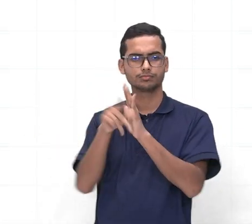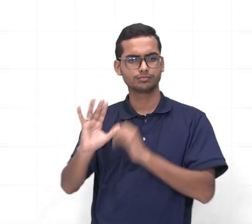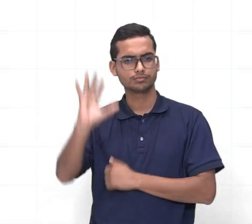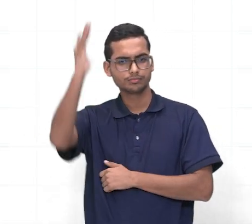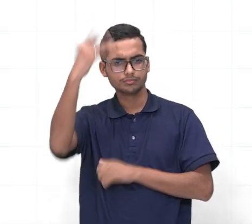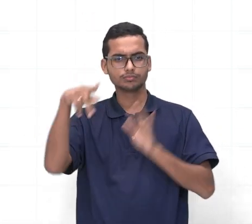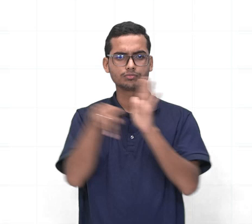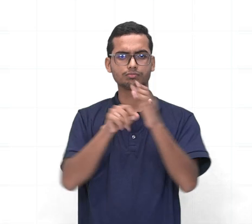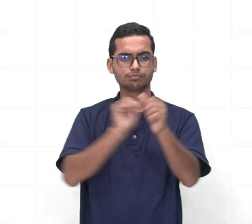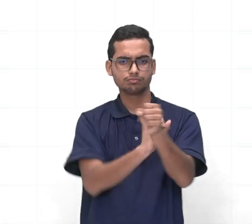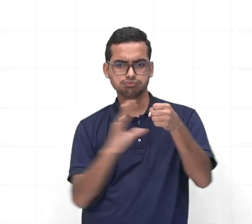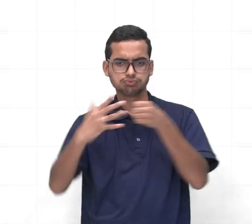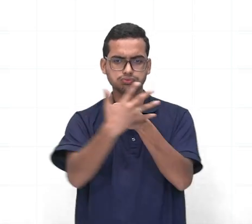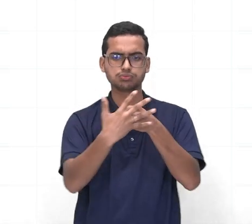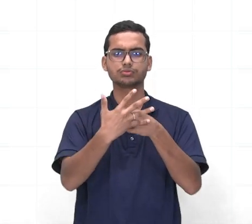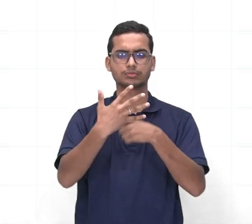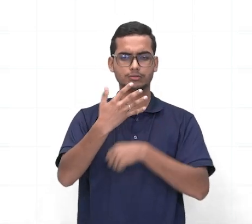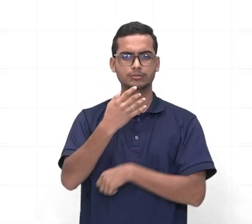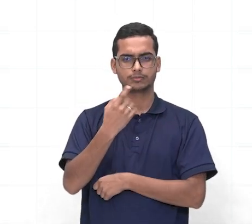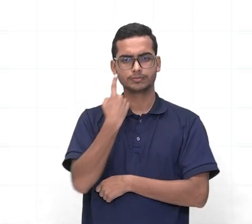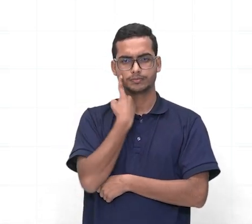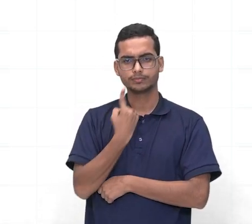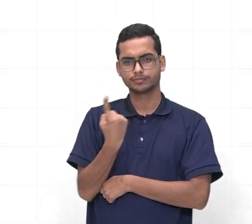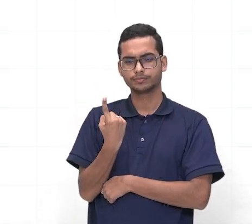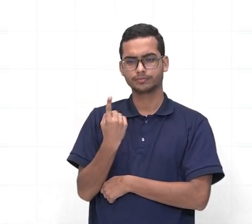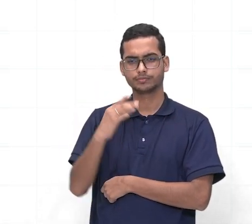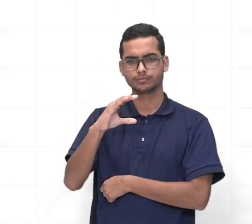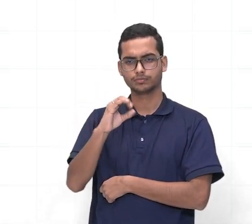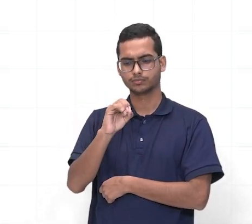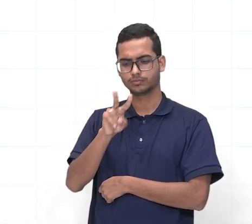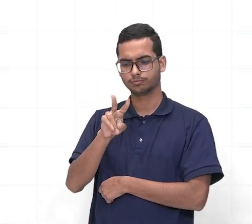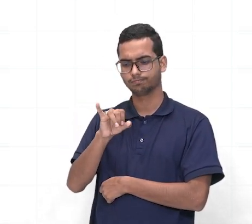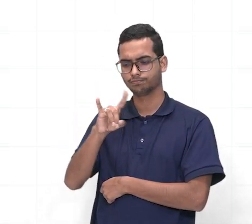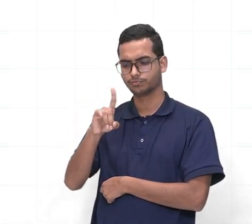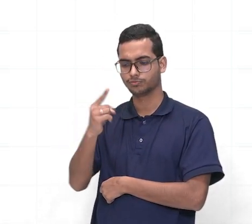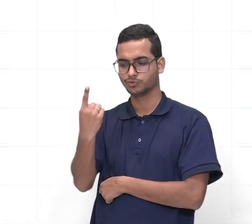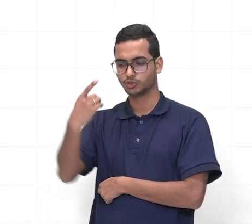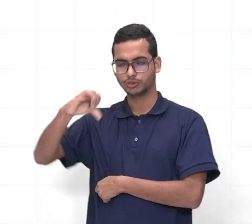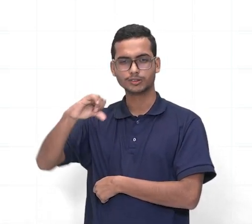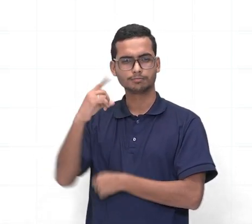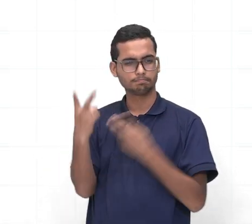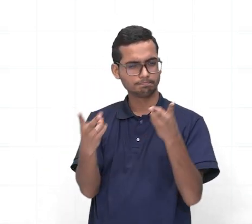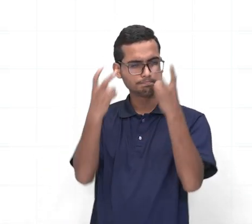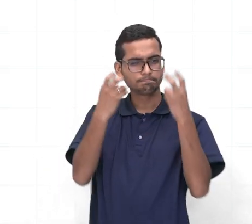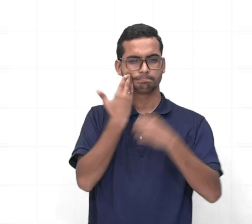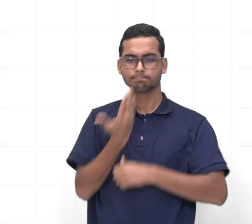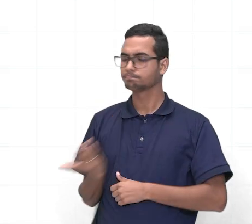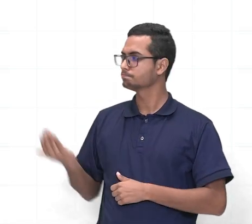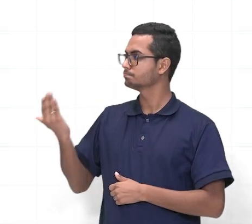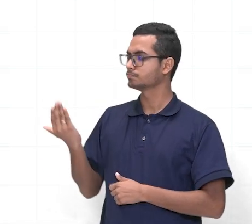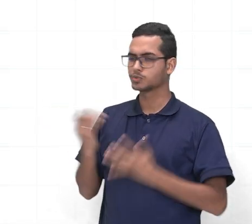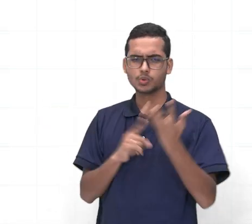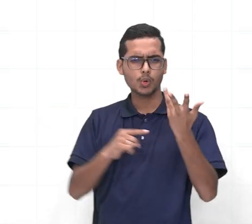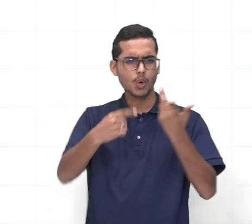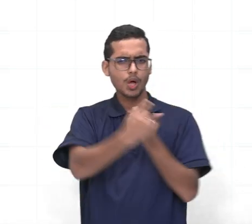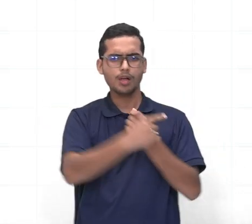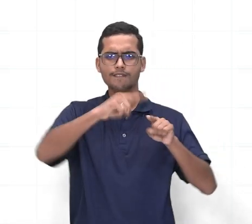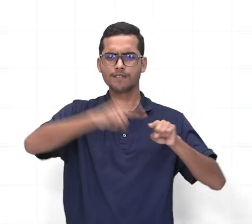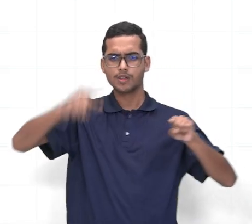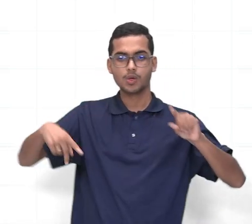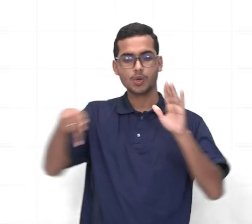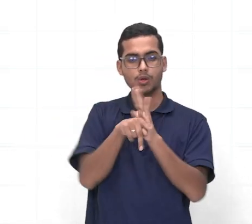da Covid-19, mostrando aí a variação de morte que houve em